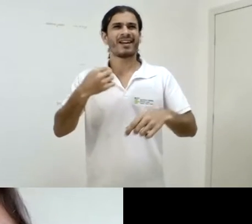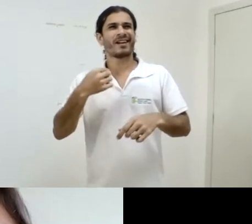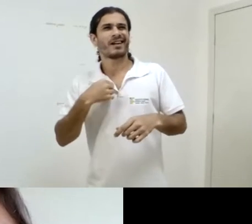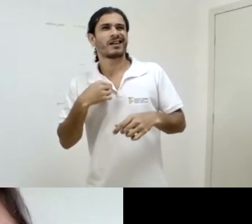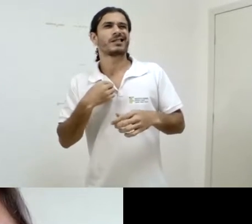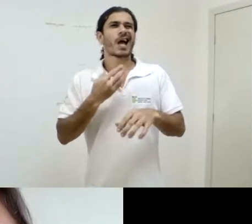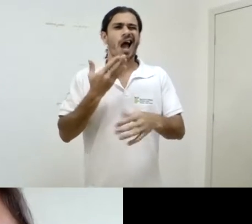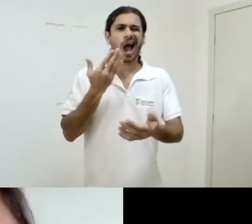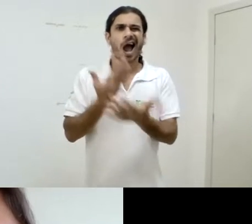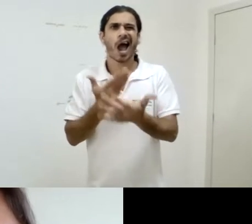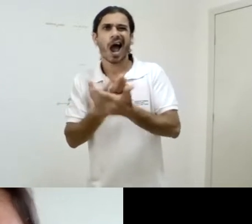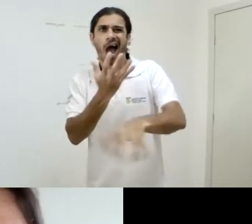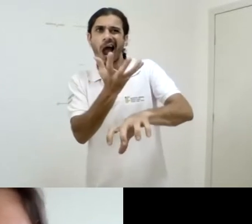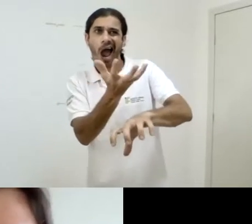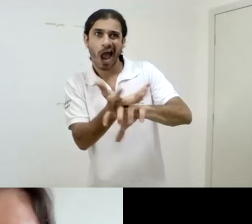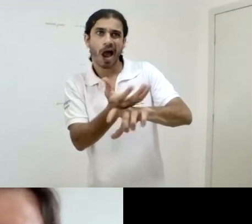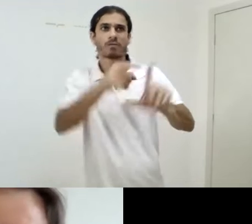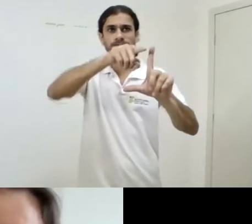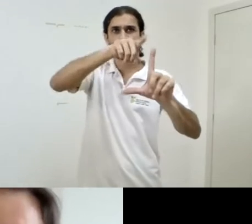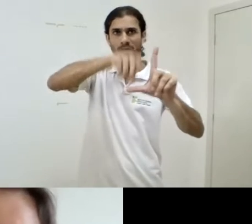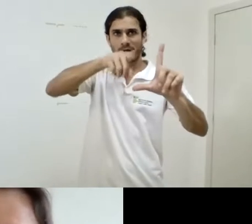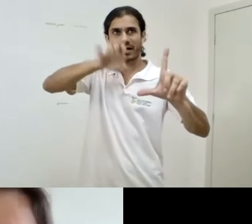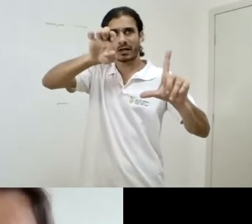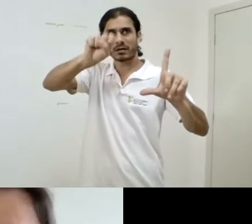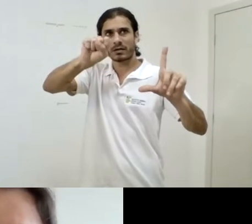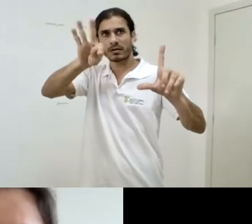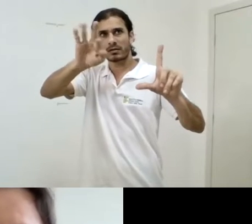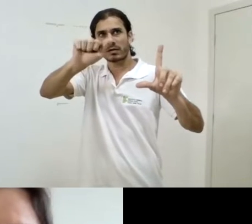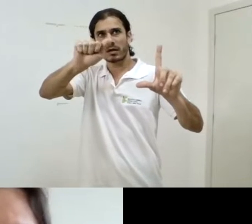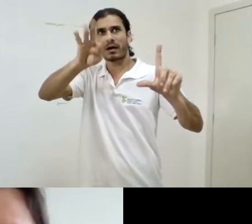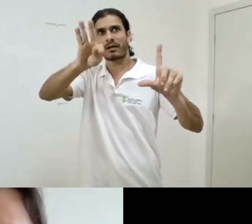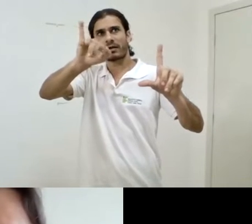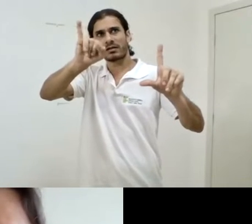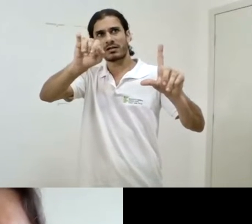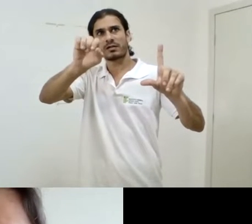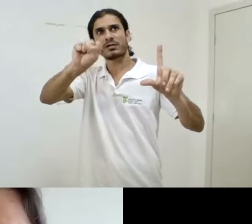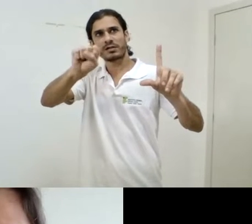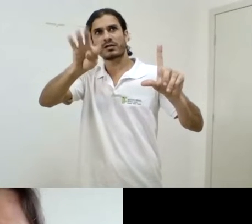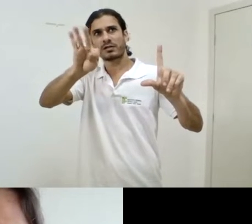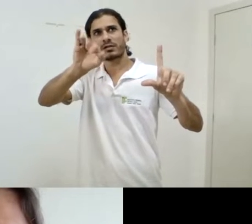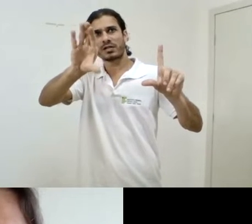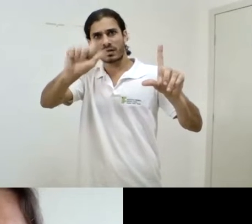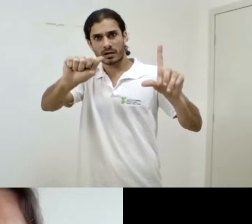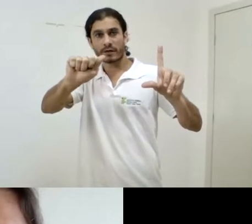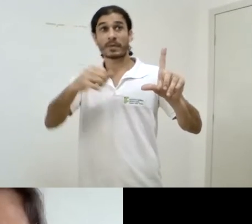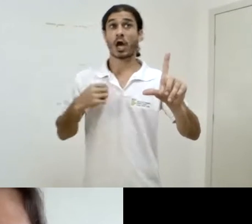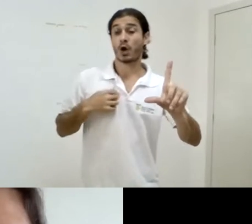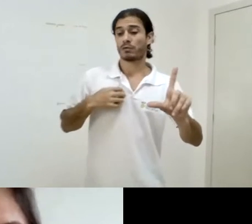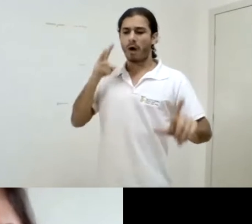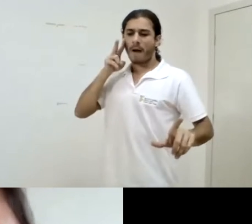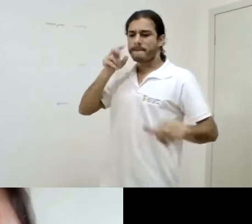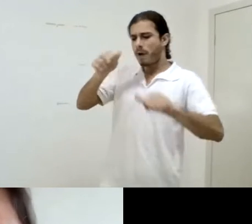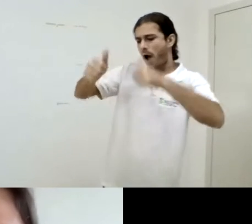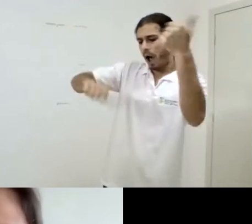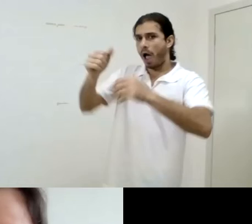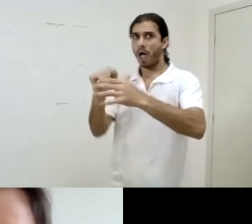gente ia, por exemplo, avaliar uma característica, por exemplo, de uma cultivar de uma planta, que era uma... Apesar da gente